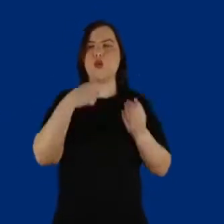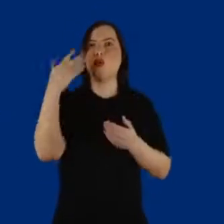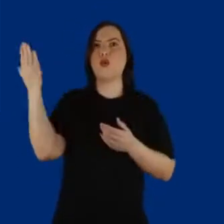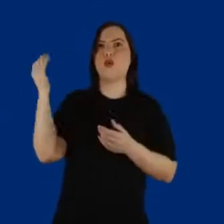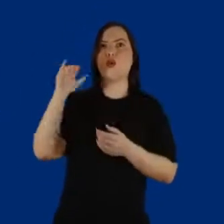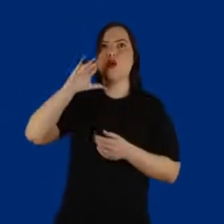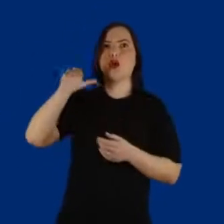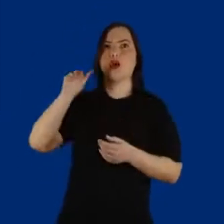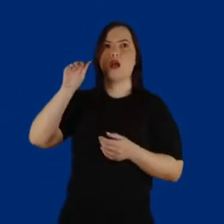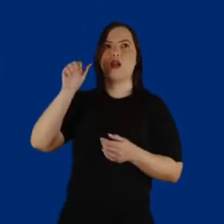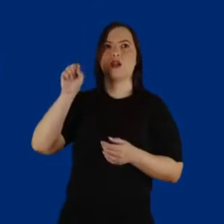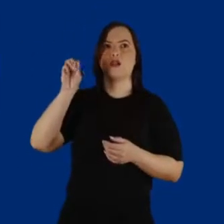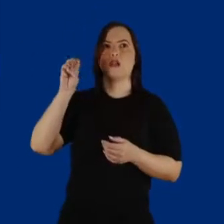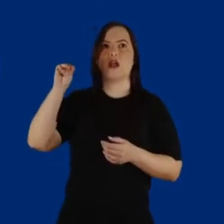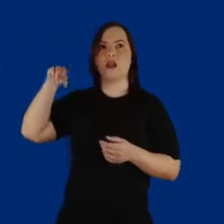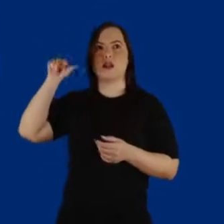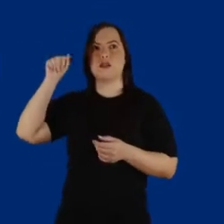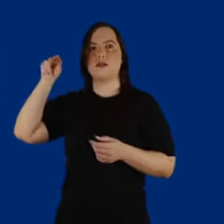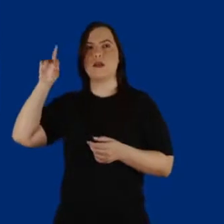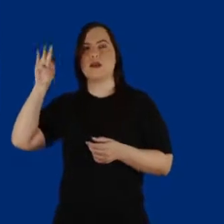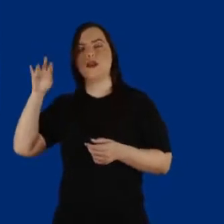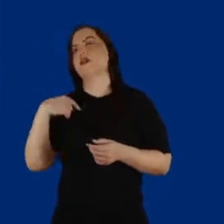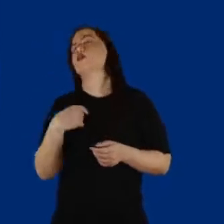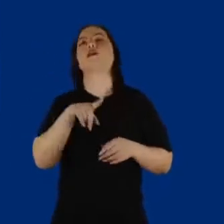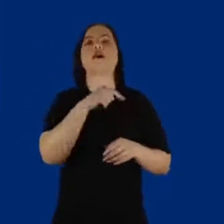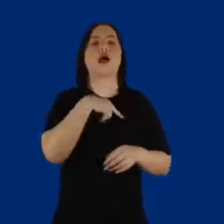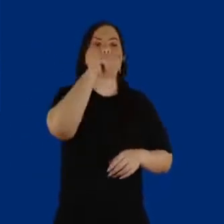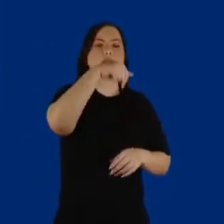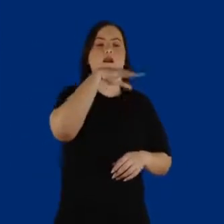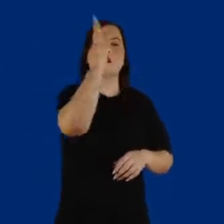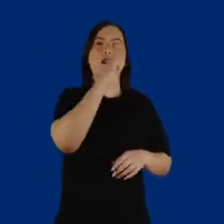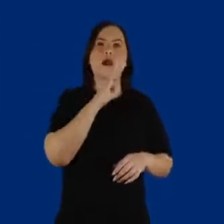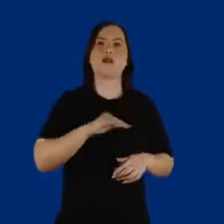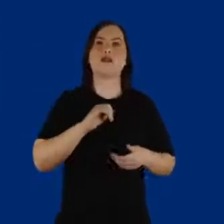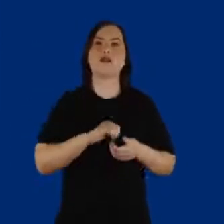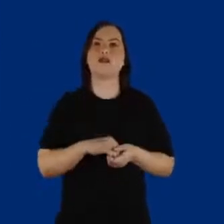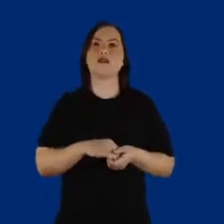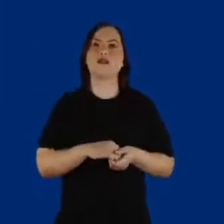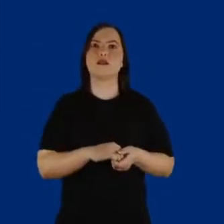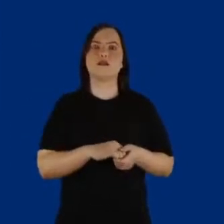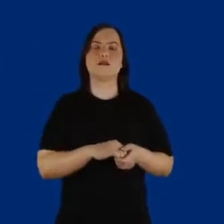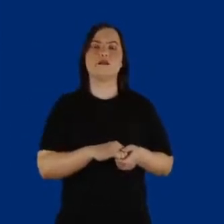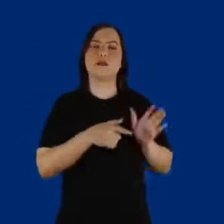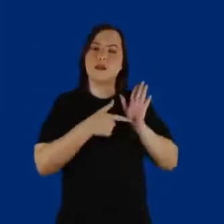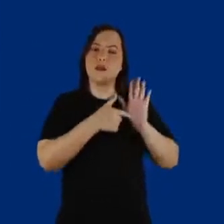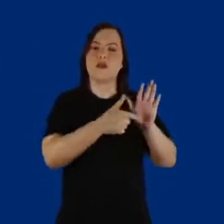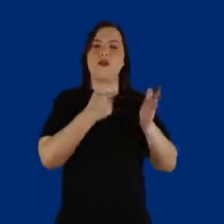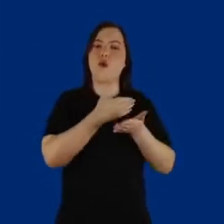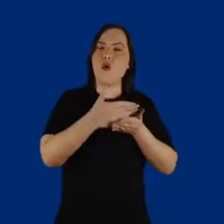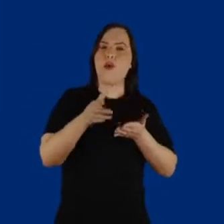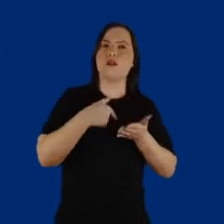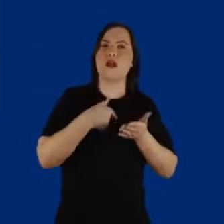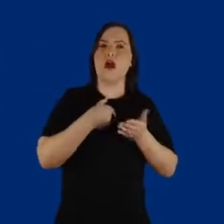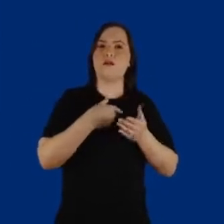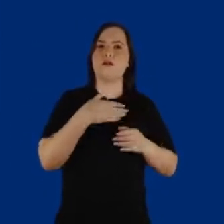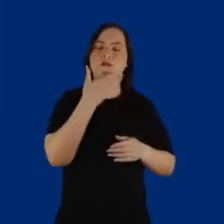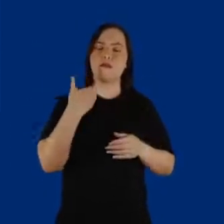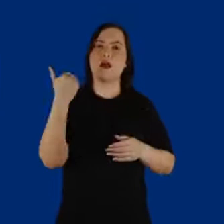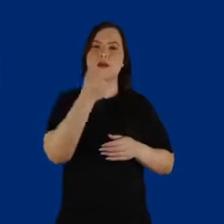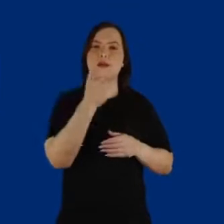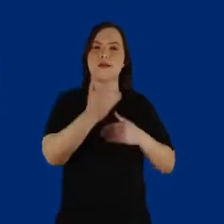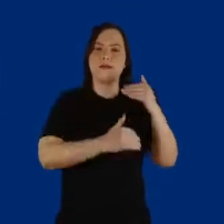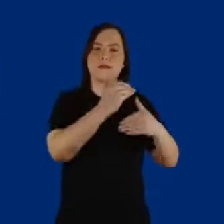nossa comunidade aqui no Brasil, que eu tenho certeza que vai dar frutos, já está dando frutos. Nós